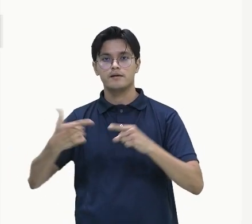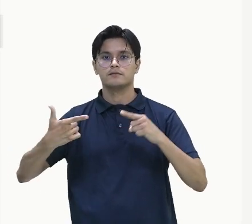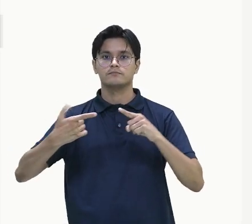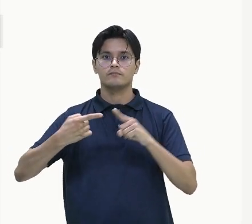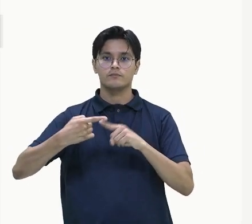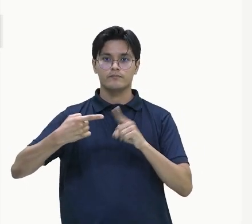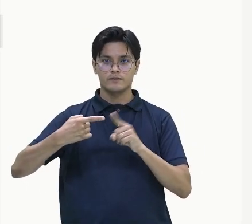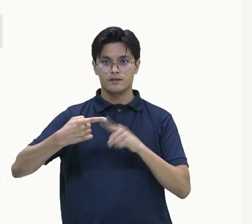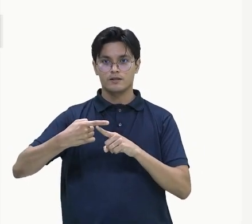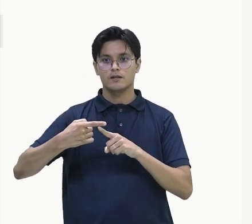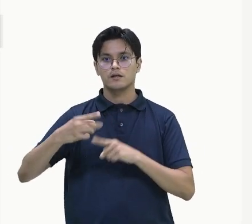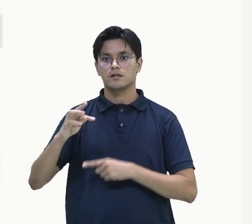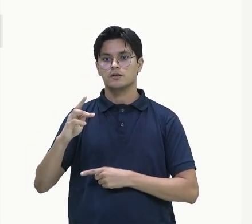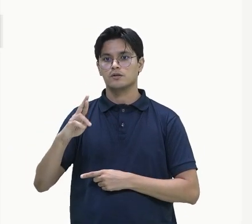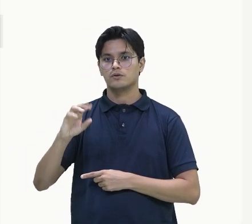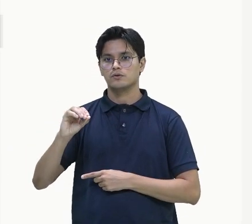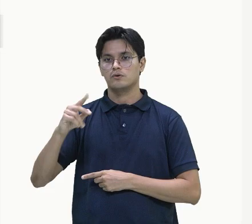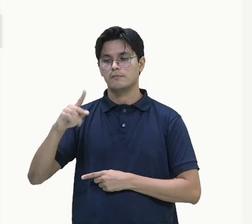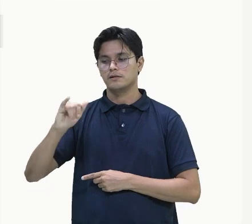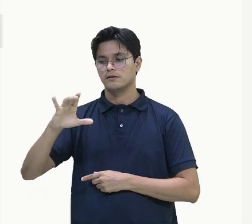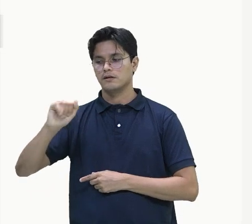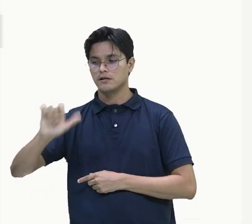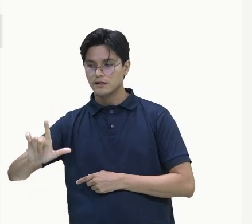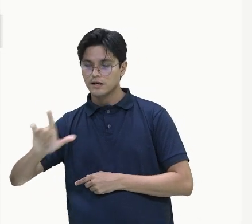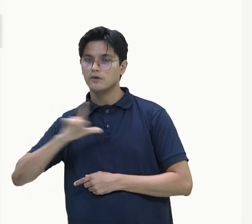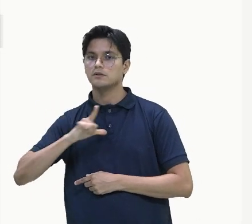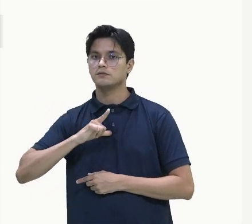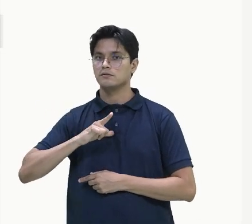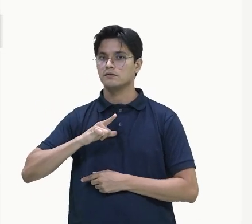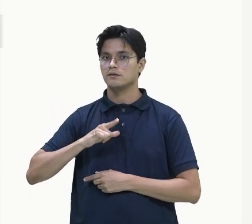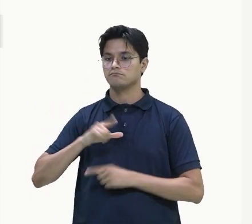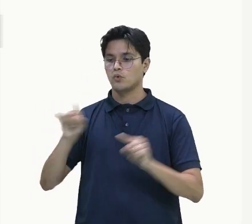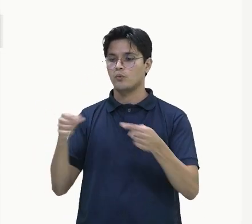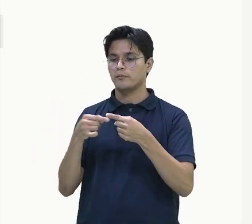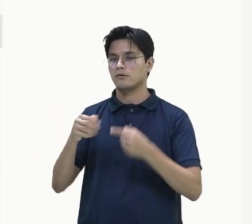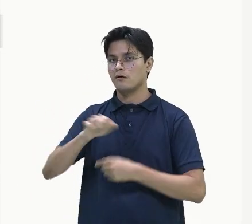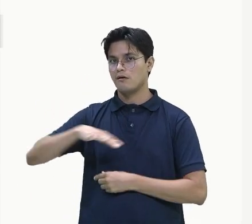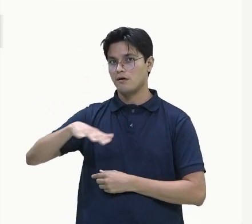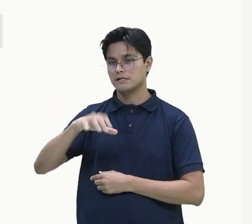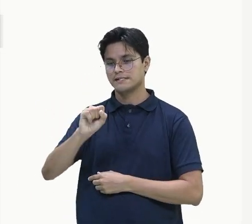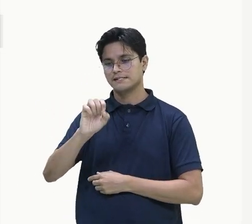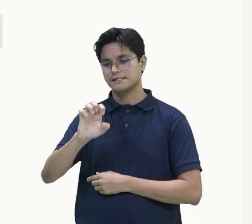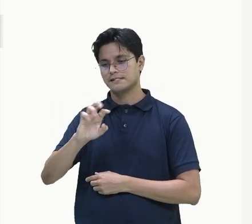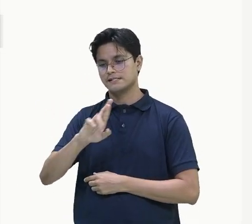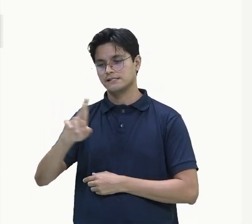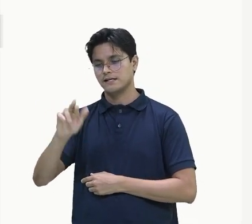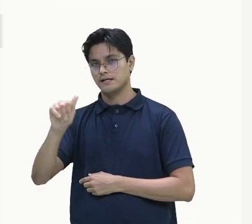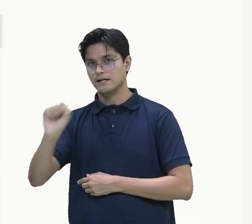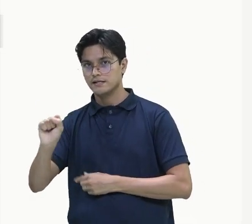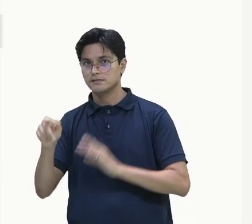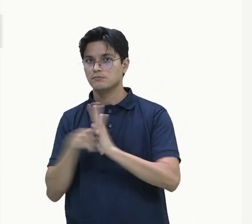que abrange as serras do Brasil e o sul, certo?